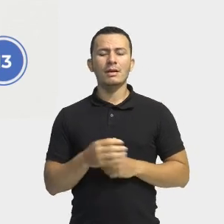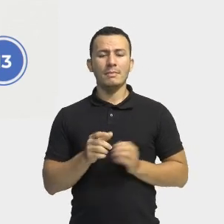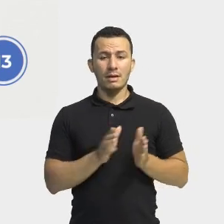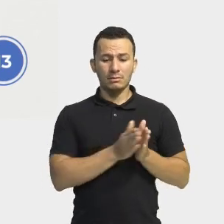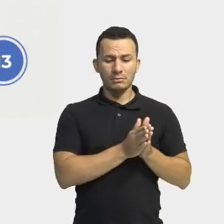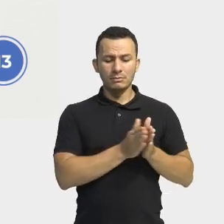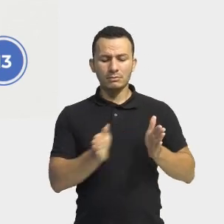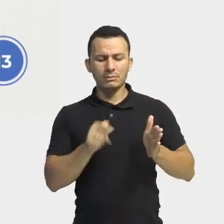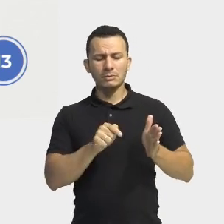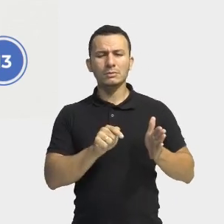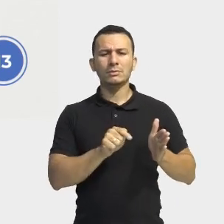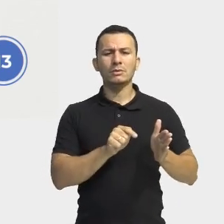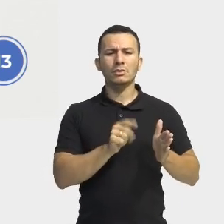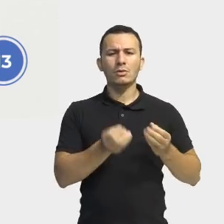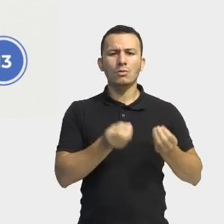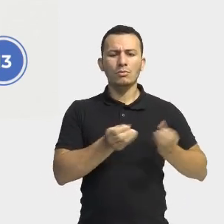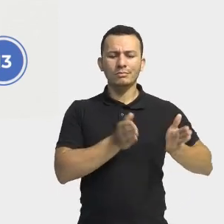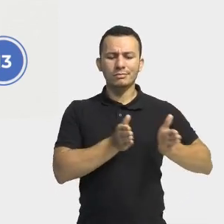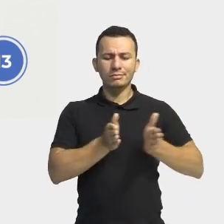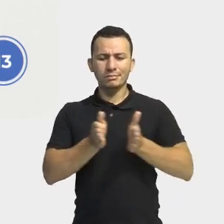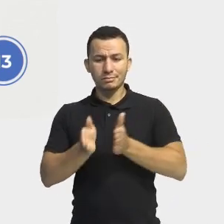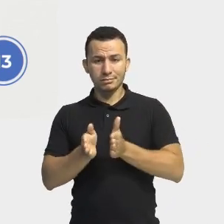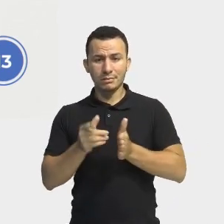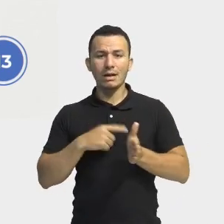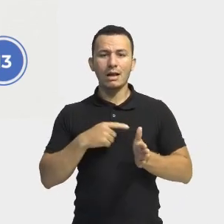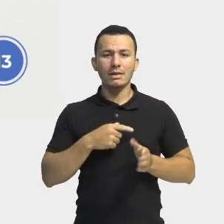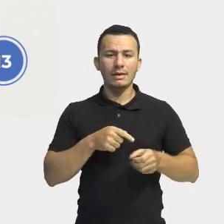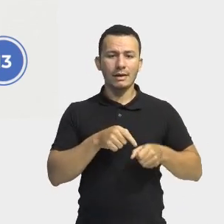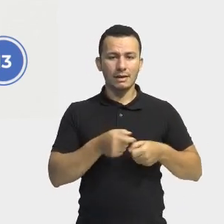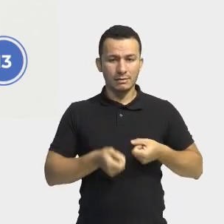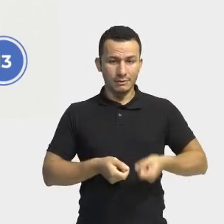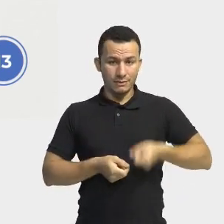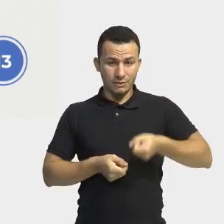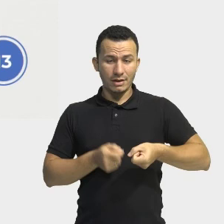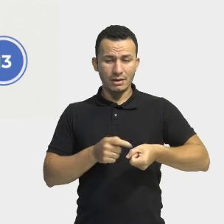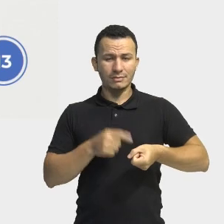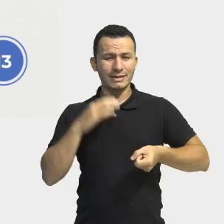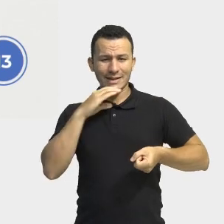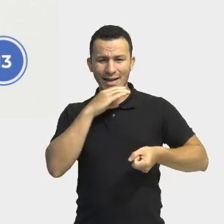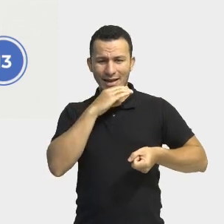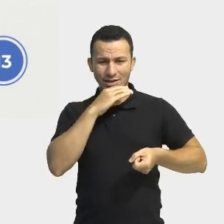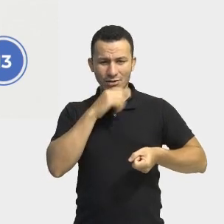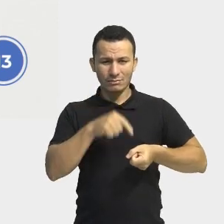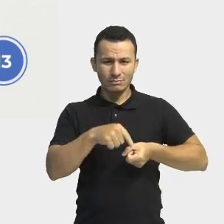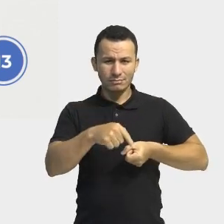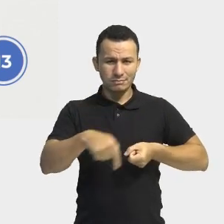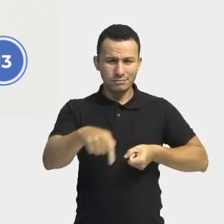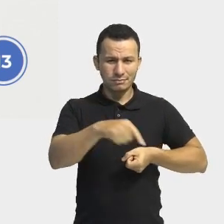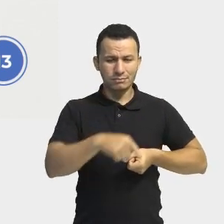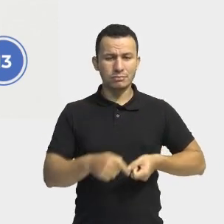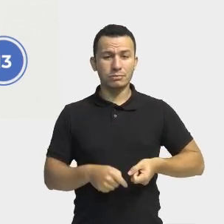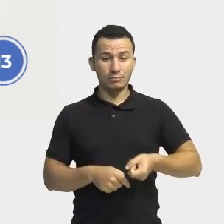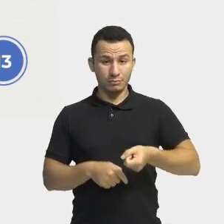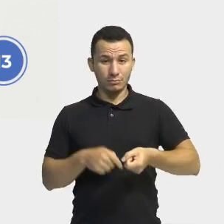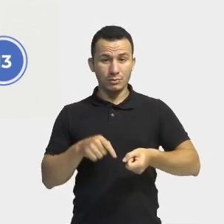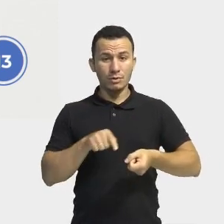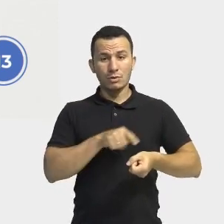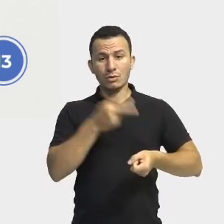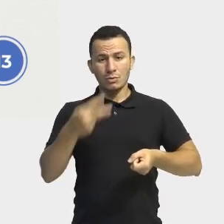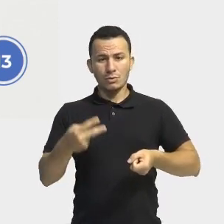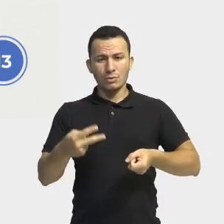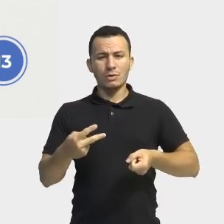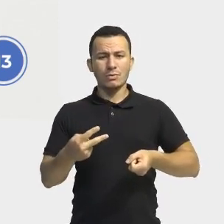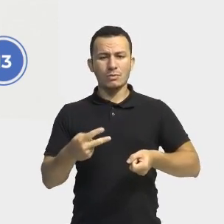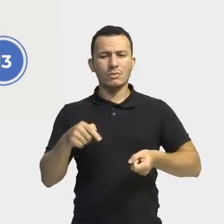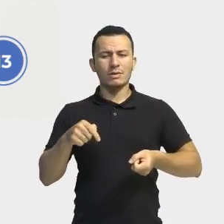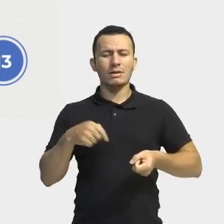aconteceu com os reagentes? O primeiro reagente é uma frigideira quente. O segundo reagente aqui são ovos. Então, o